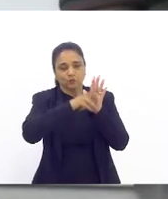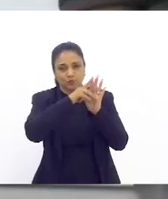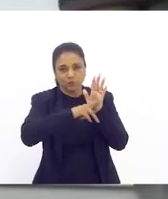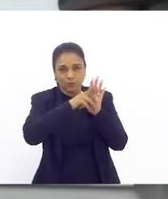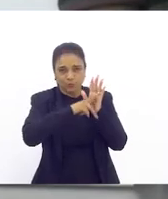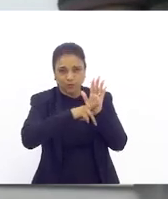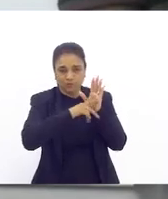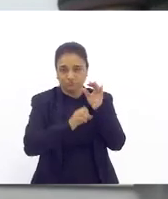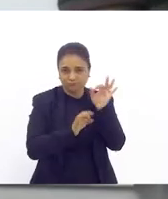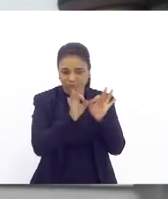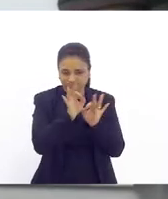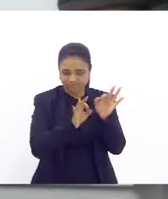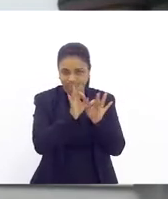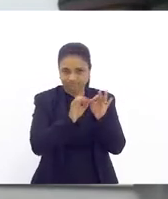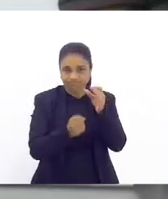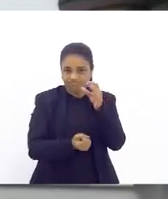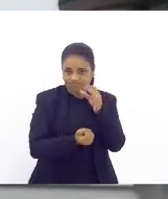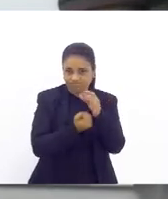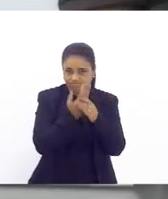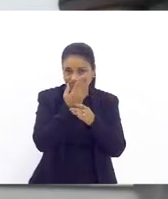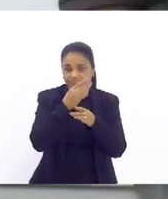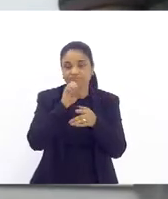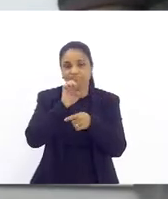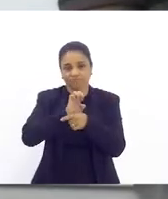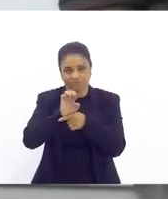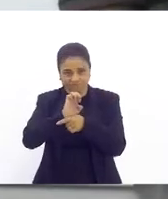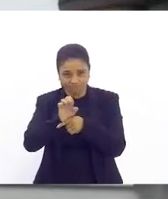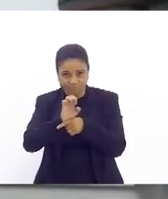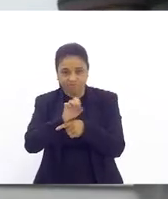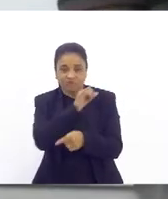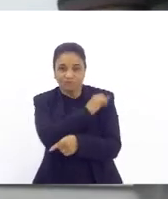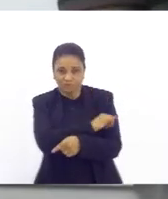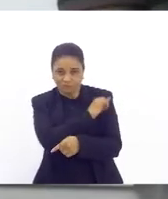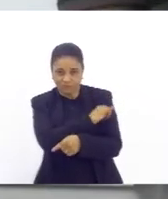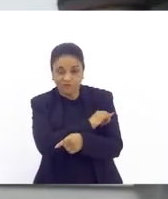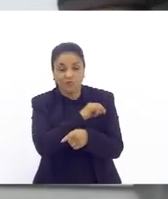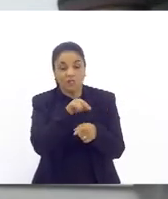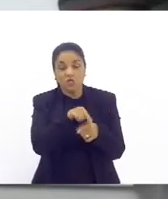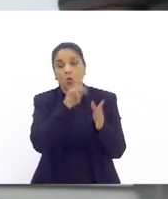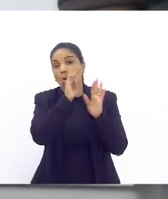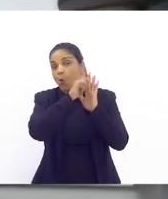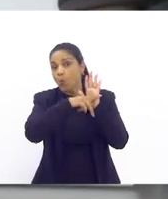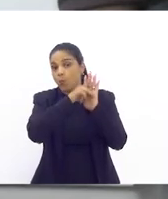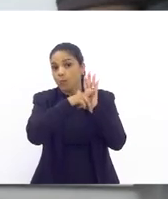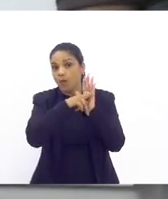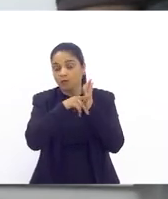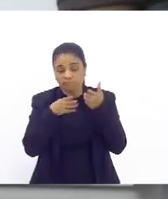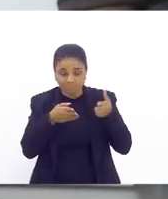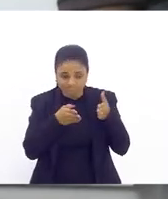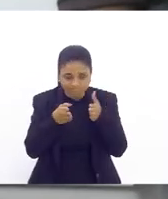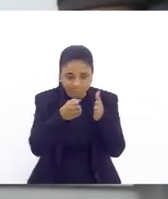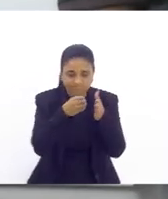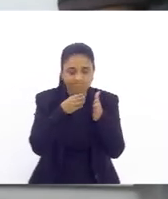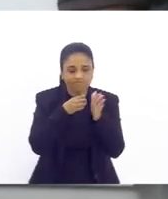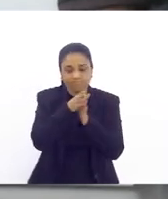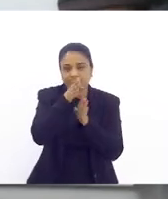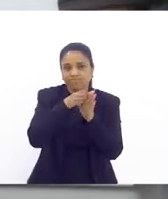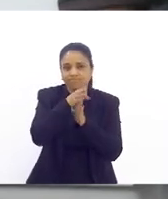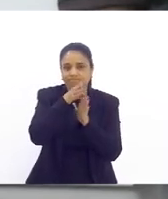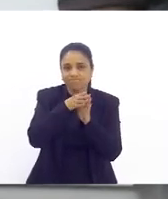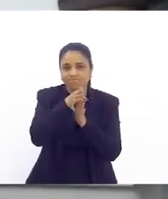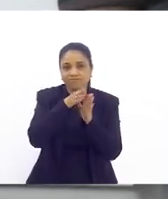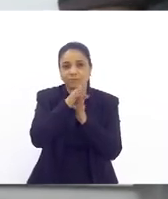a fim de que nós possamos a fim de que esse plano possa nos nortear para que nós possamos